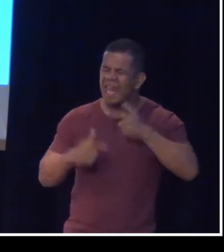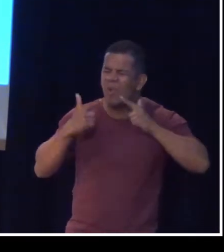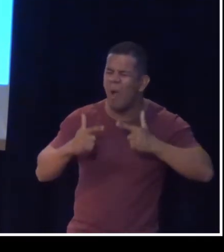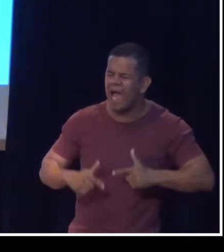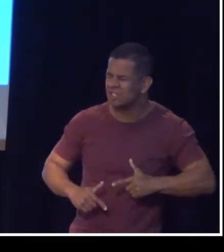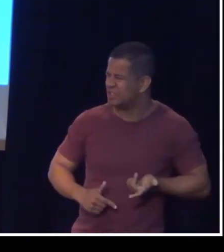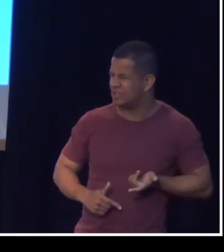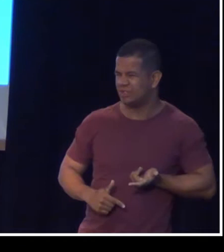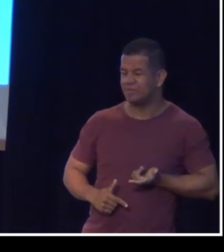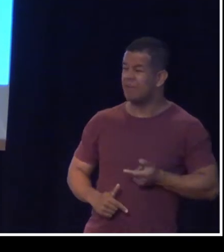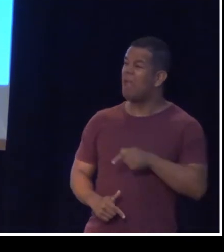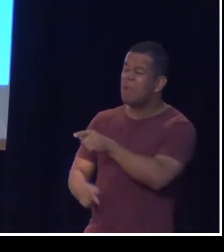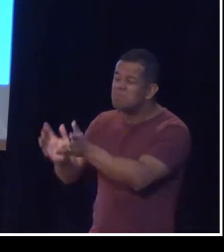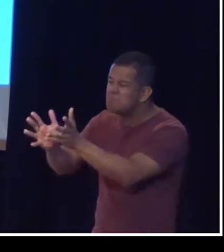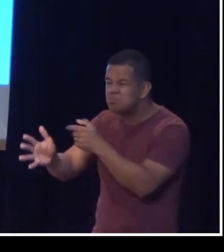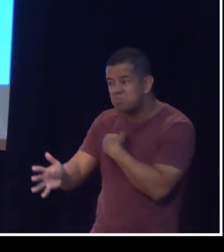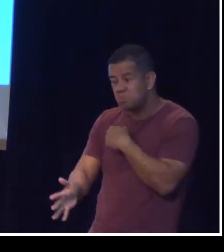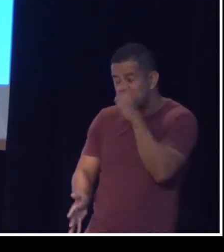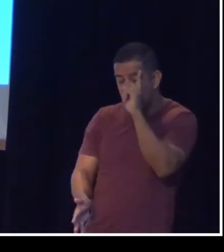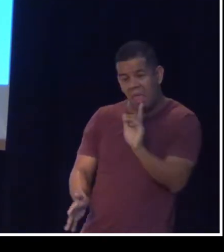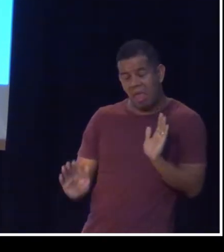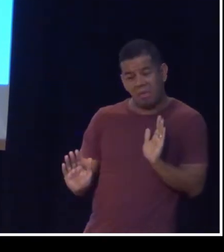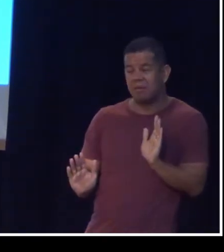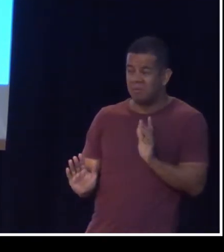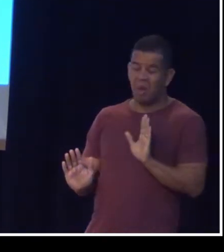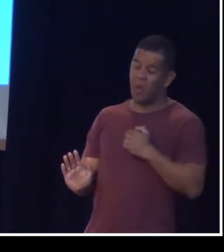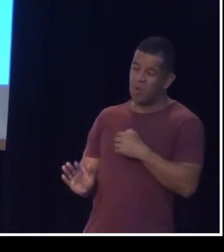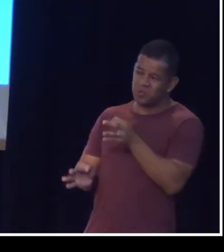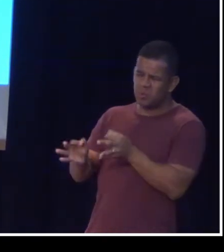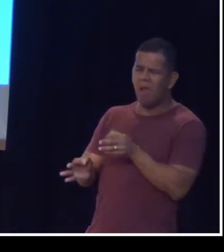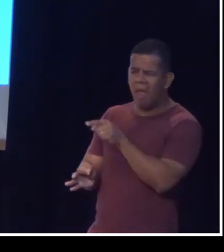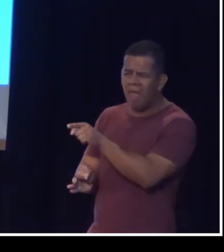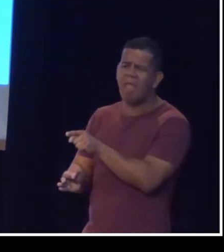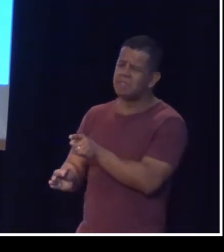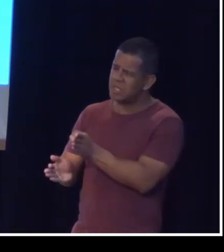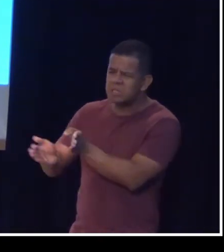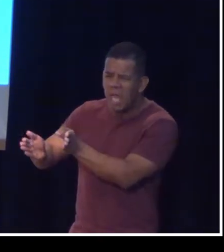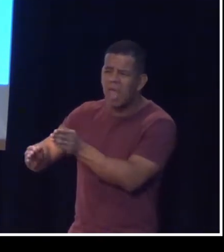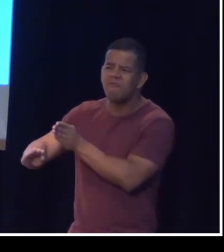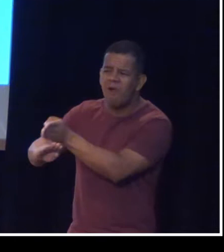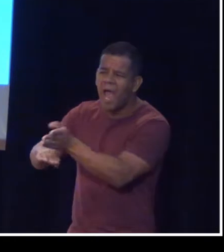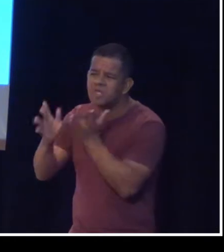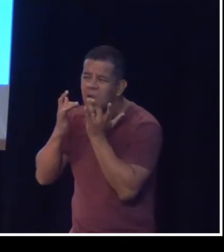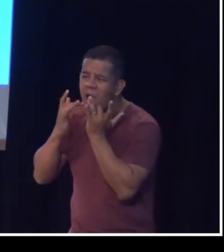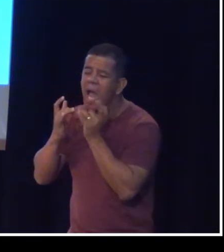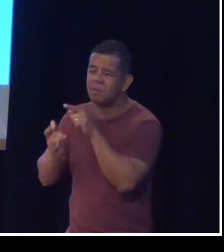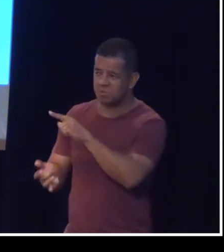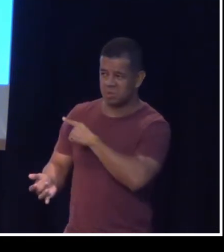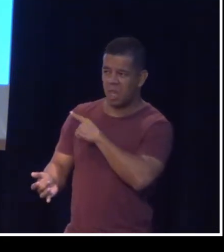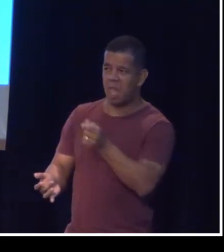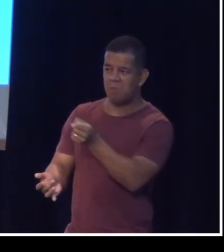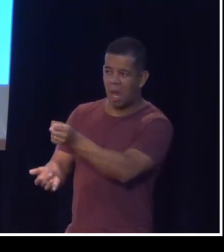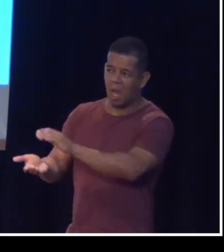fazendo. E eu digo que aquelas pessoas que têm acesso, né, e que vão ao teatro, né, e têm acessibilidade, que eu acho que